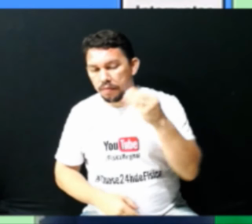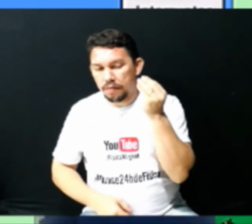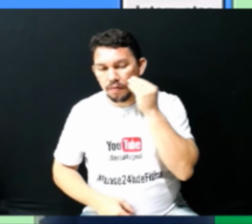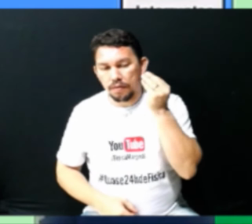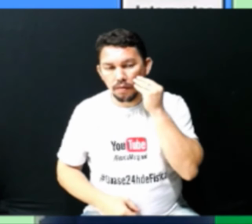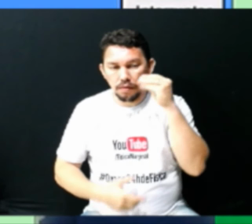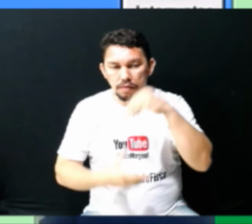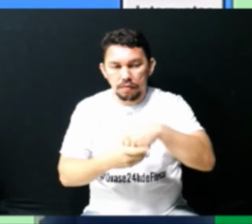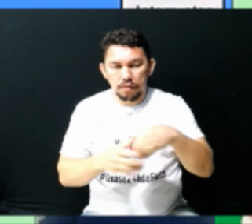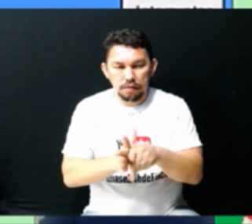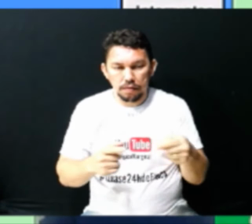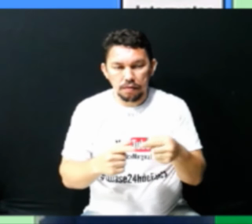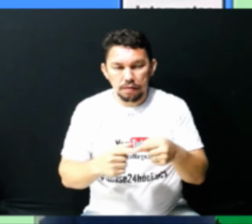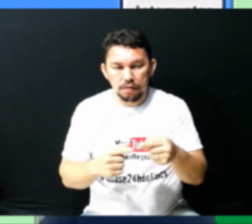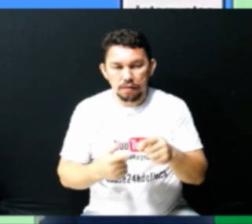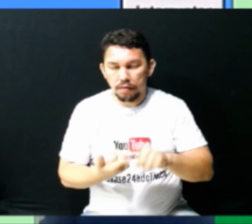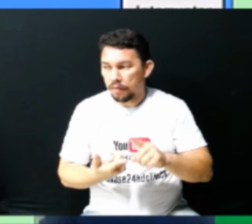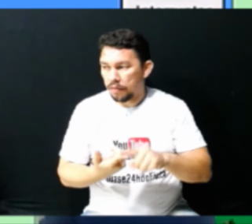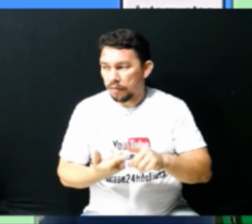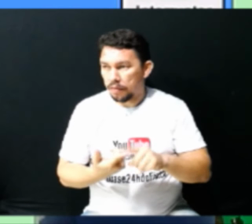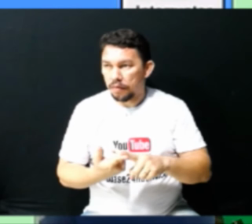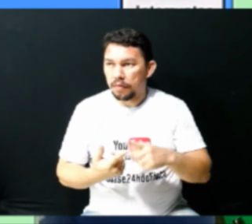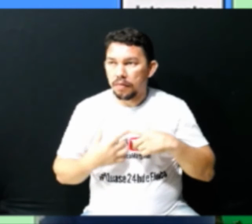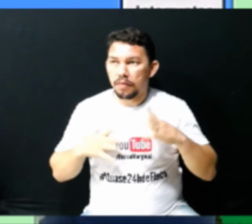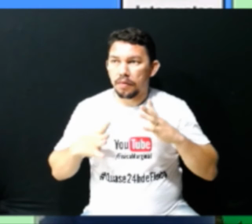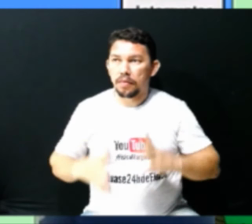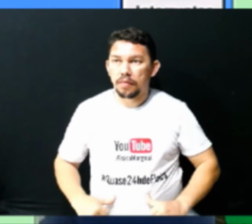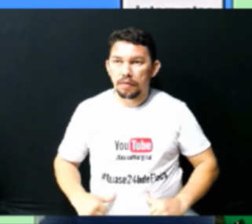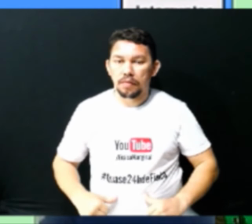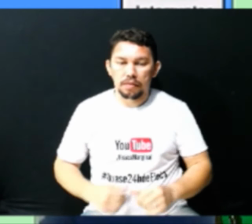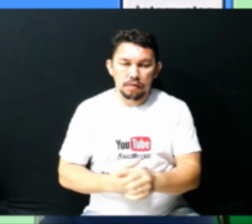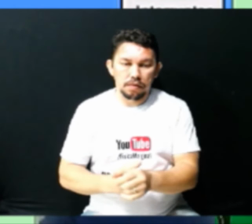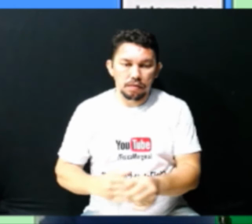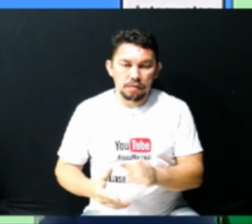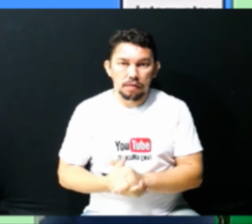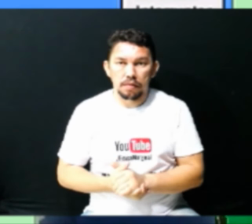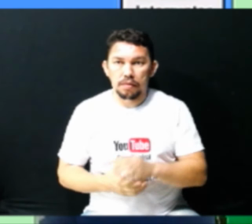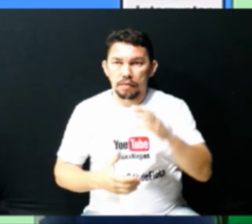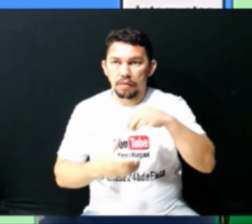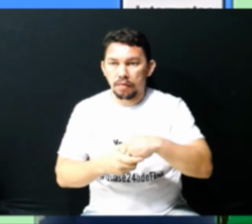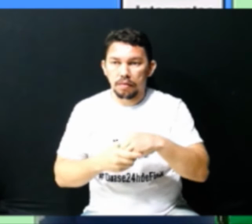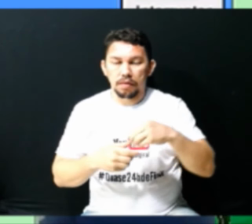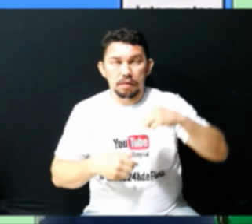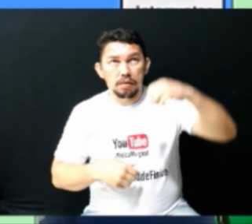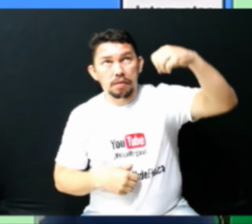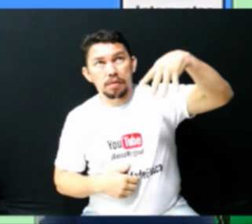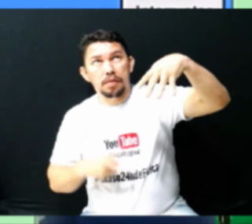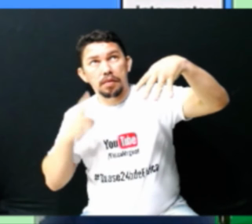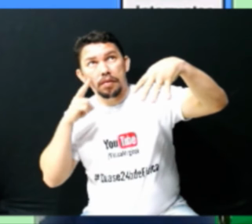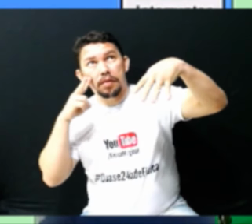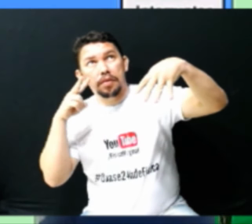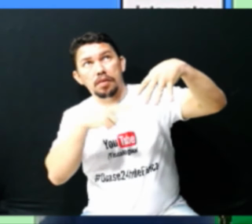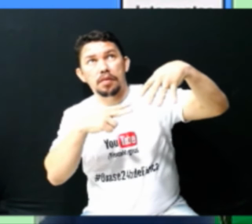o voltímetro e o amperímetro de maneira correta. Então, peguei uma lâmpada aqui, ó, que todo mundo que está assistindo essa aula no momento pode